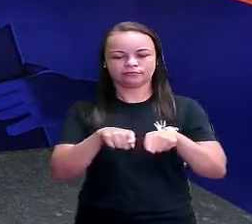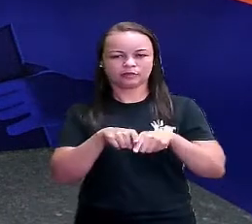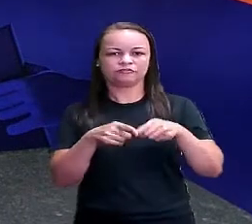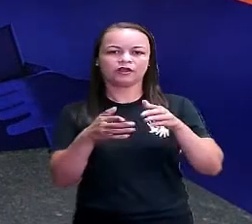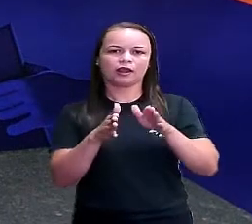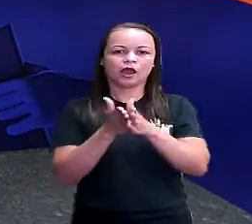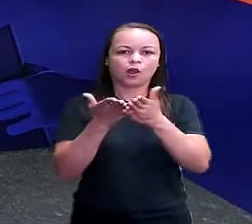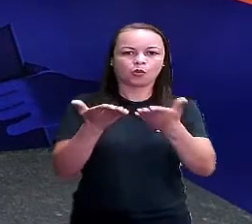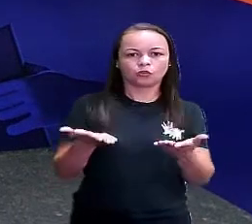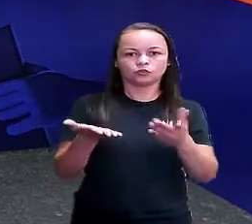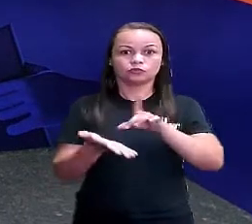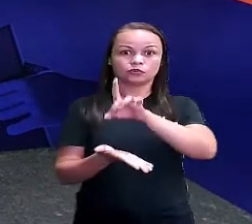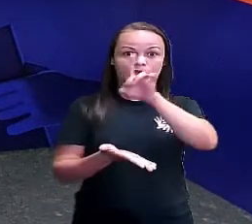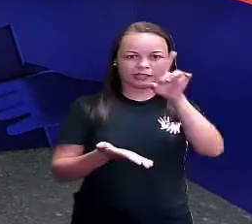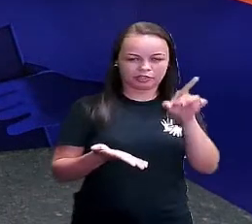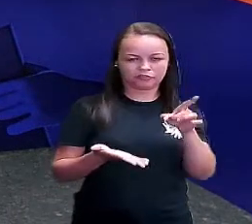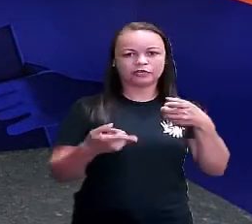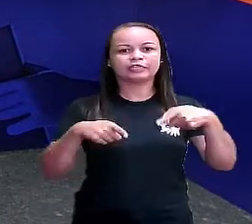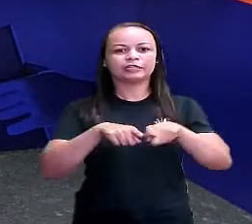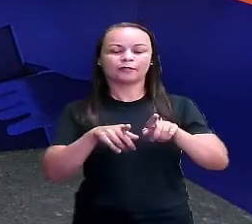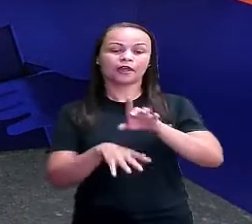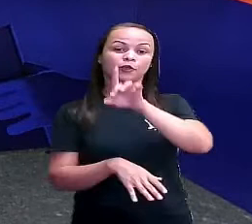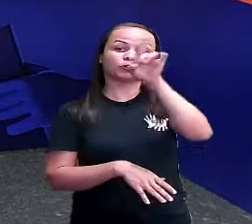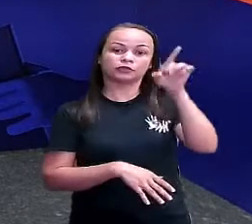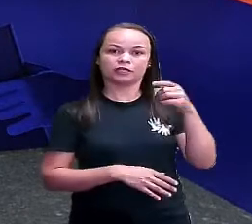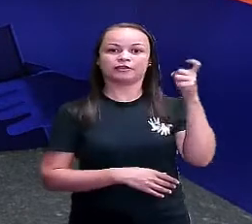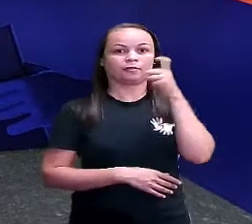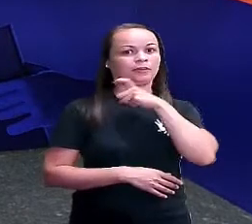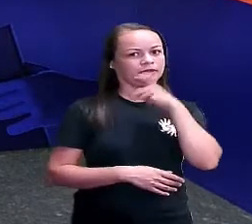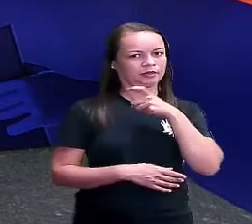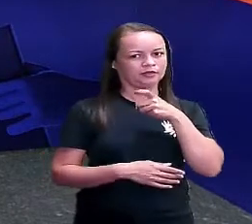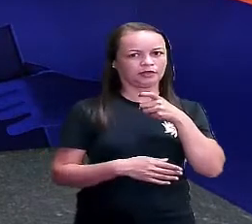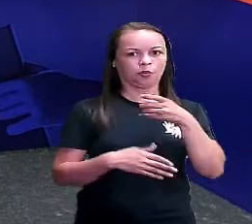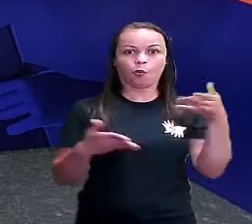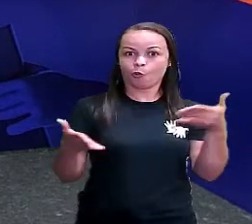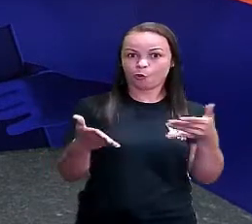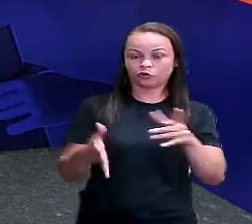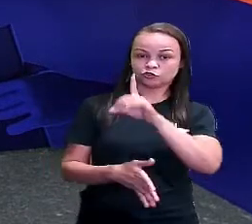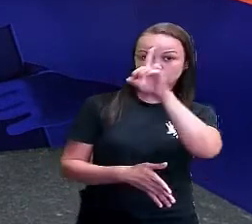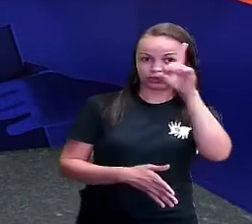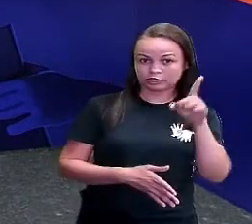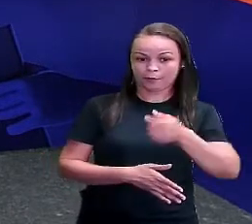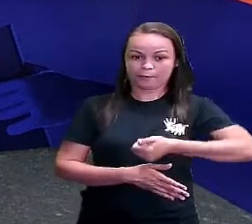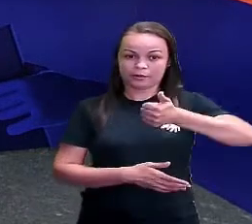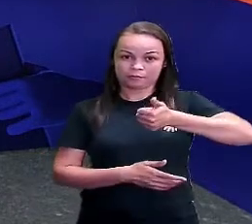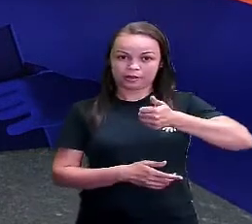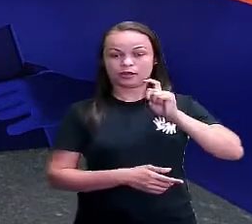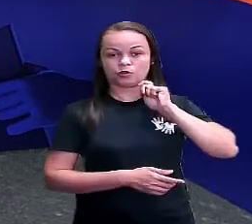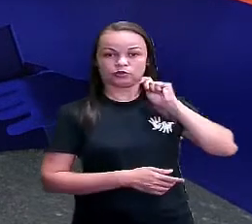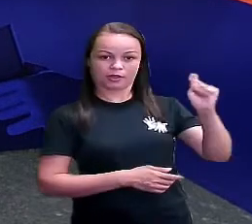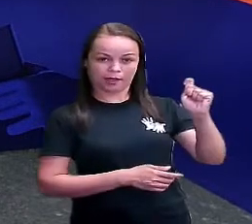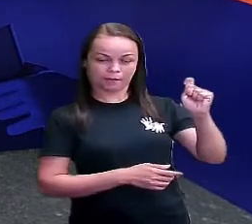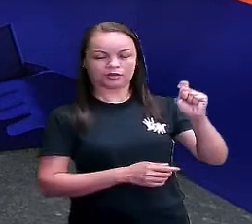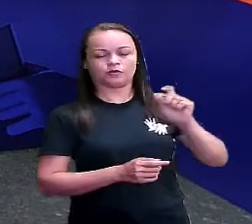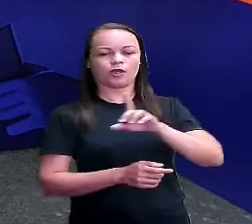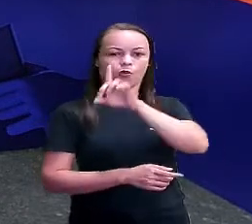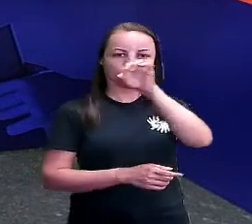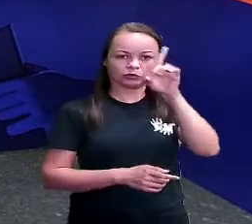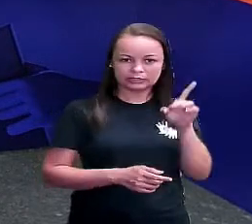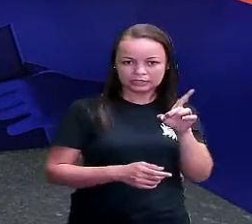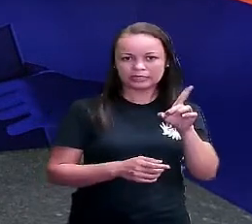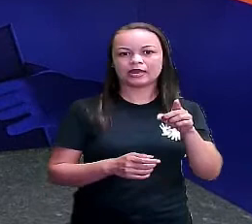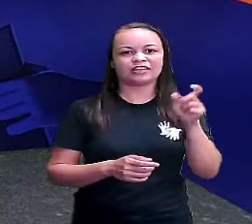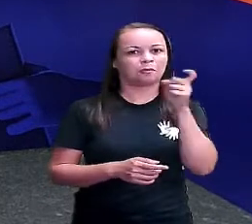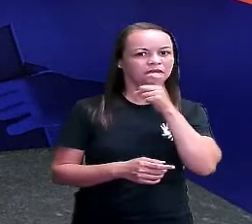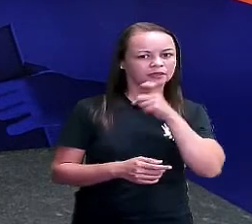Mentira. Pois é, hoje, dia 1º de abril, é Dia da Mentira. E amanhã, dia 2 de abril, é